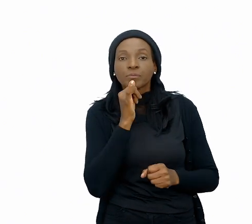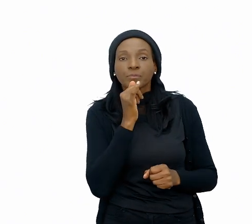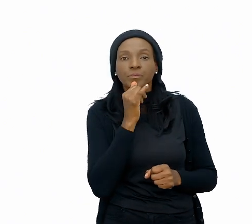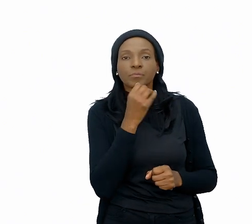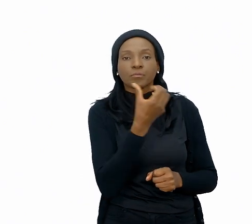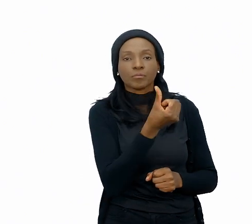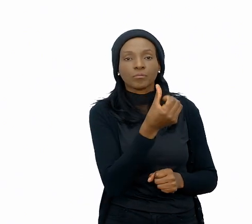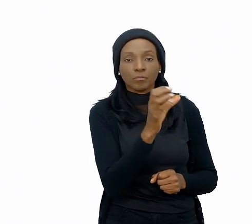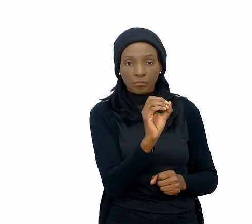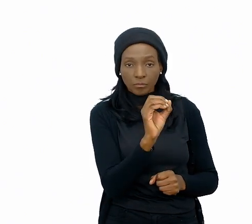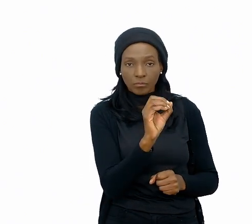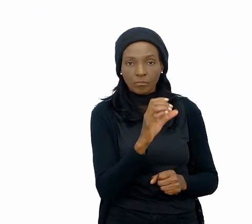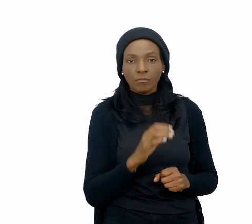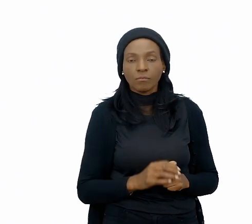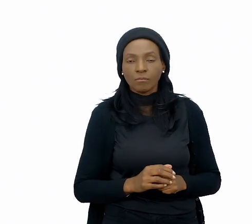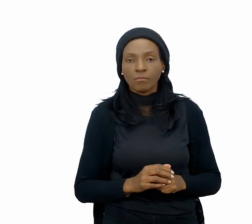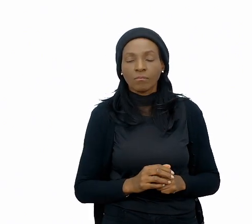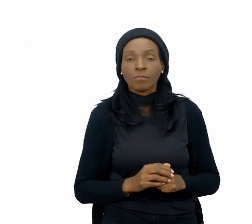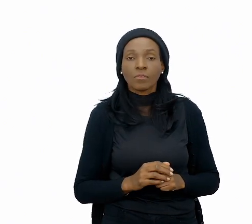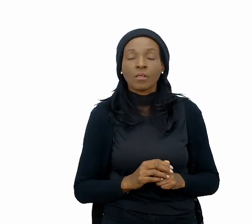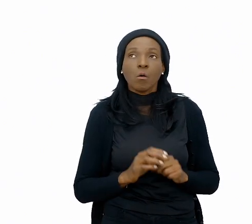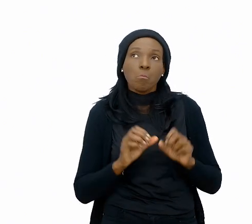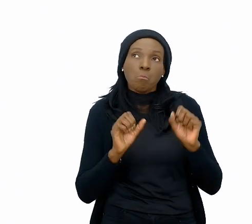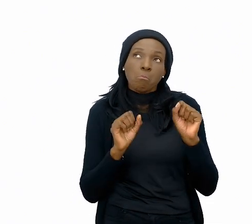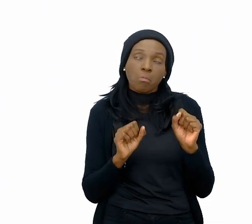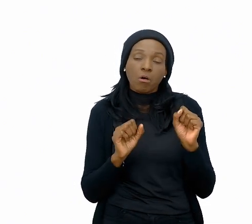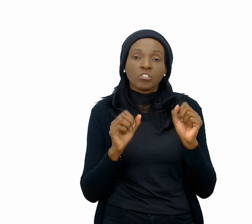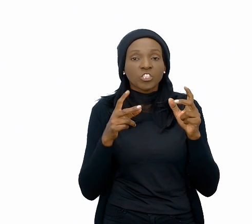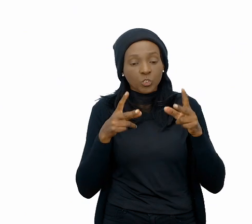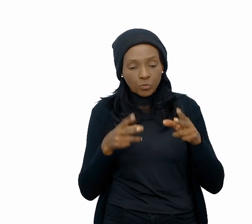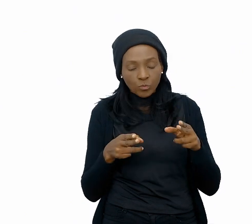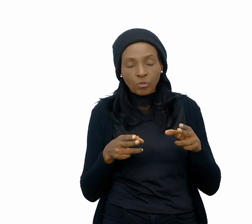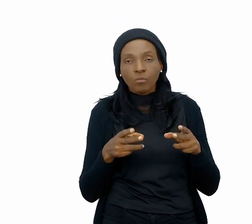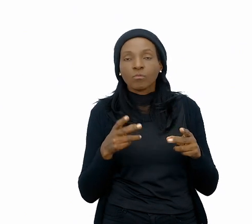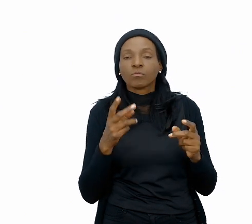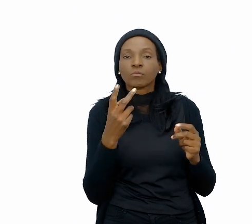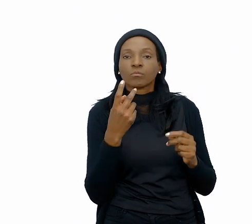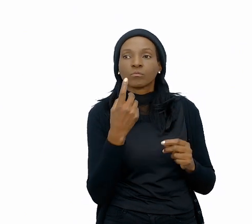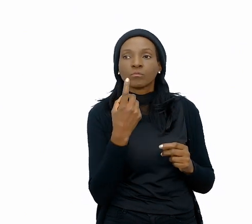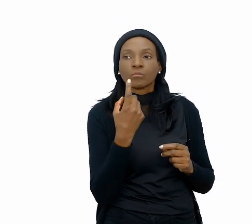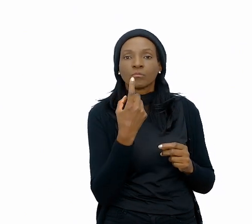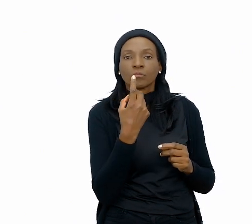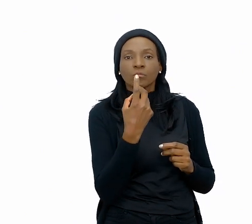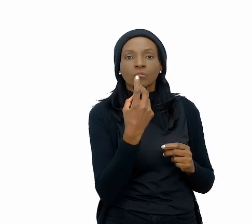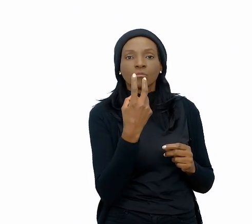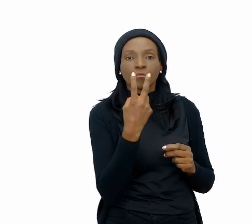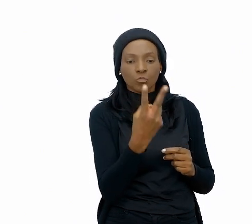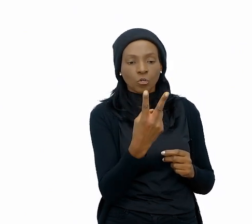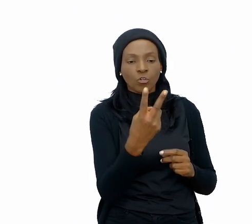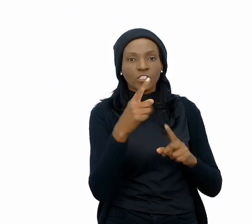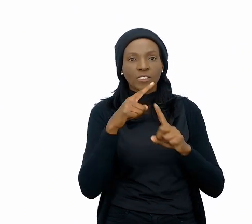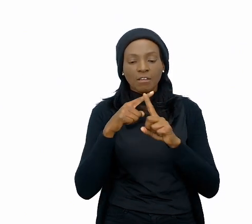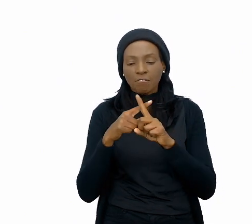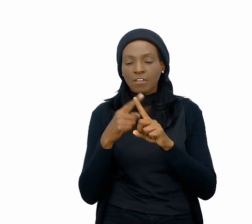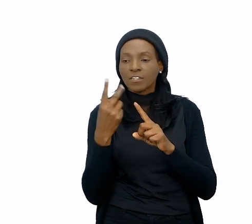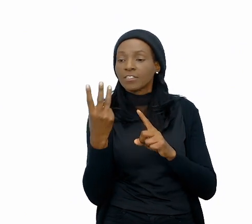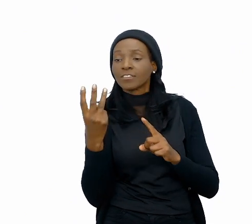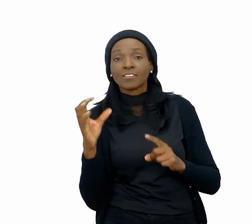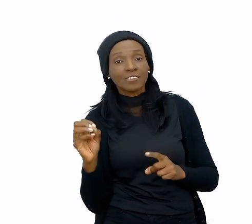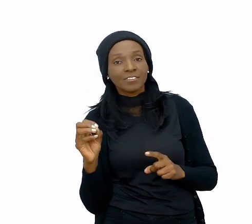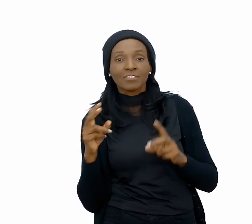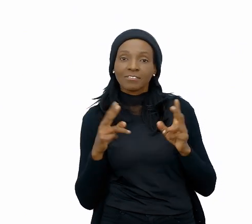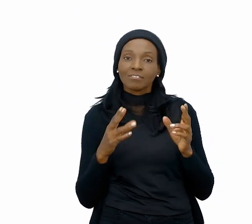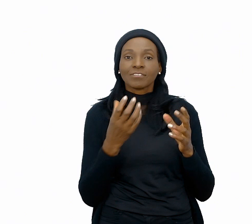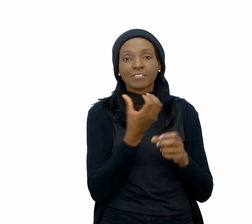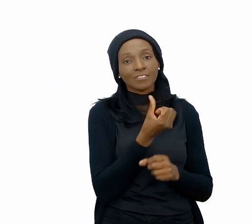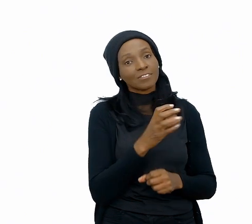número 60. O número 60, a gente pode dizer que é o mesmo que 2 vezes o 30. Ou 60